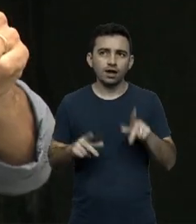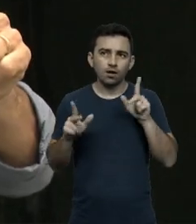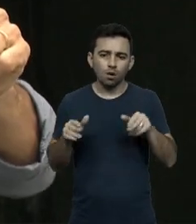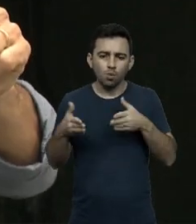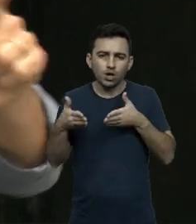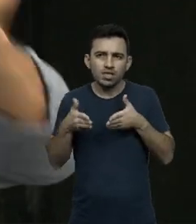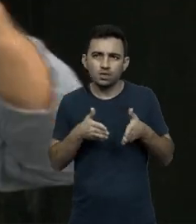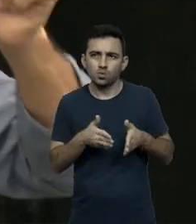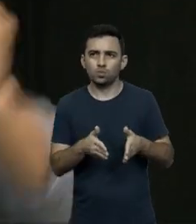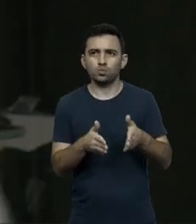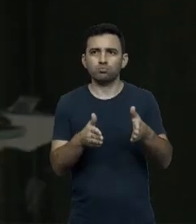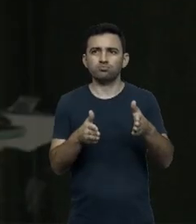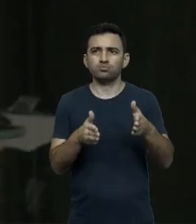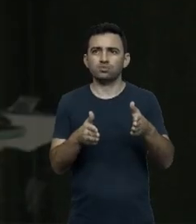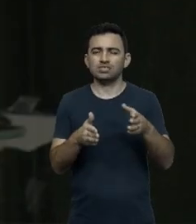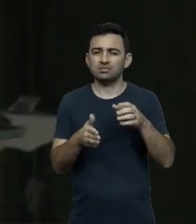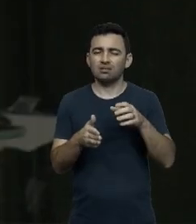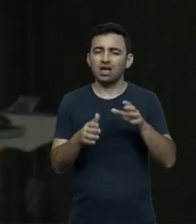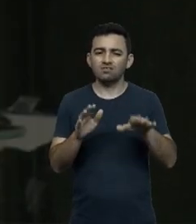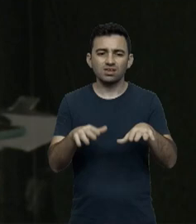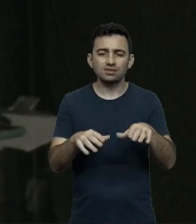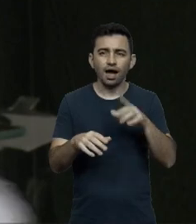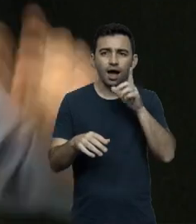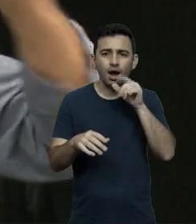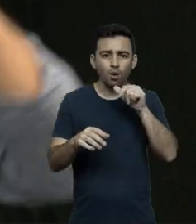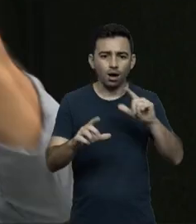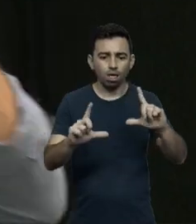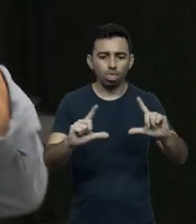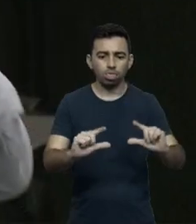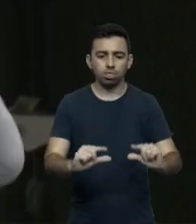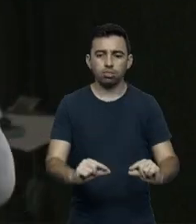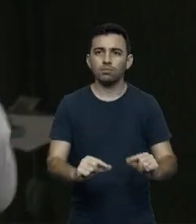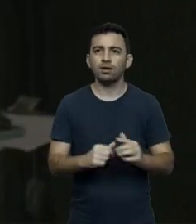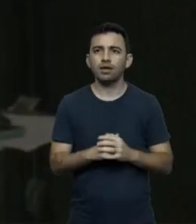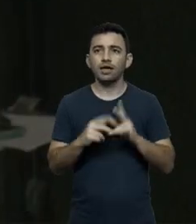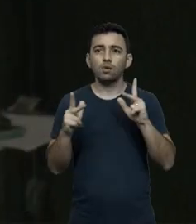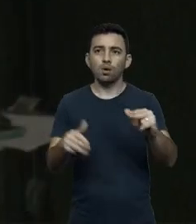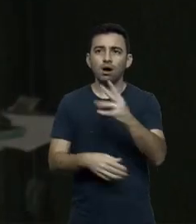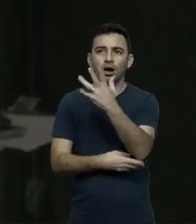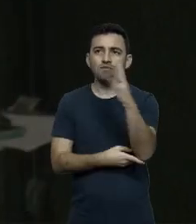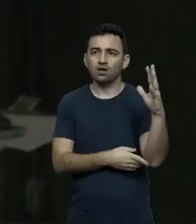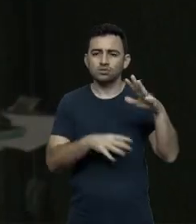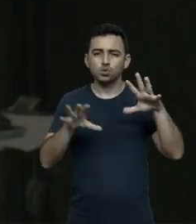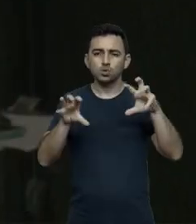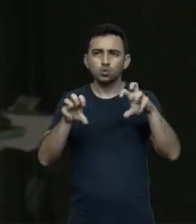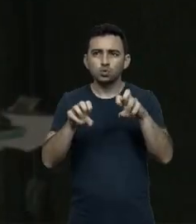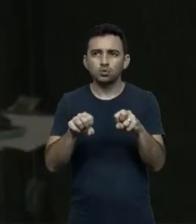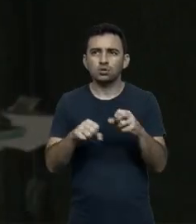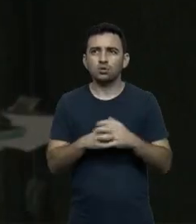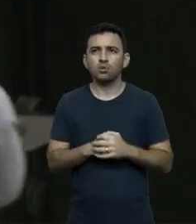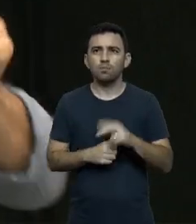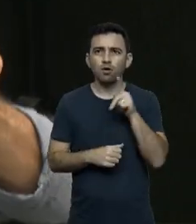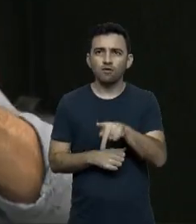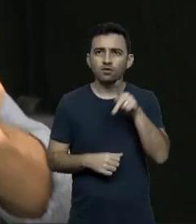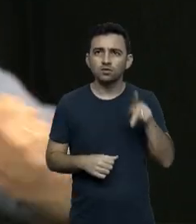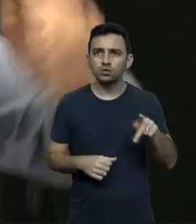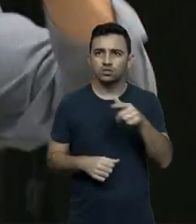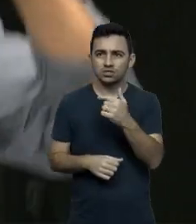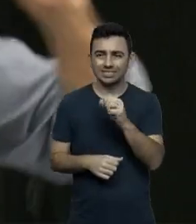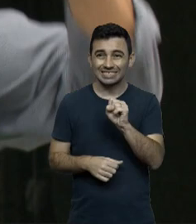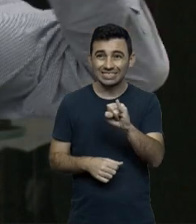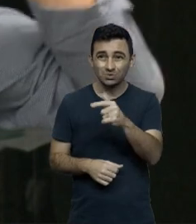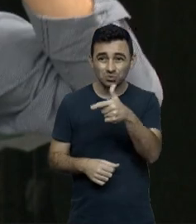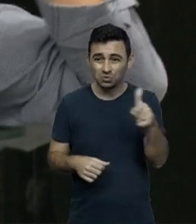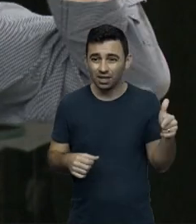imenso sem água é como uma floresta sem luz o professor sem sala de aula